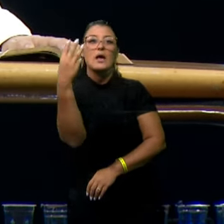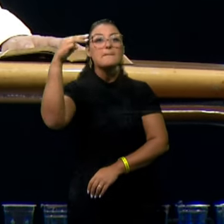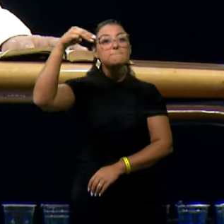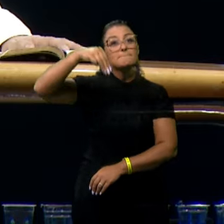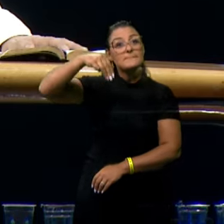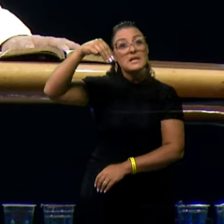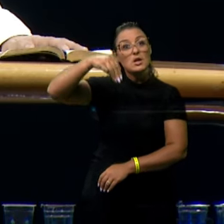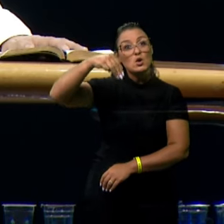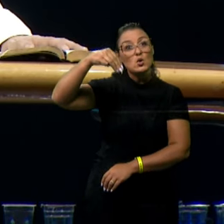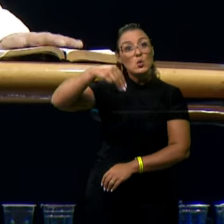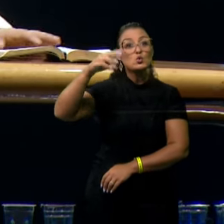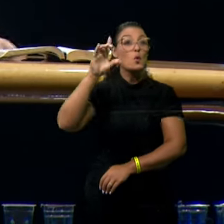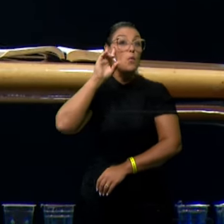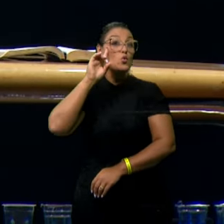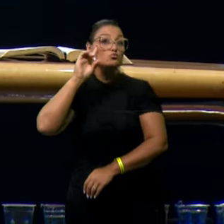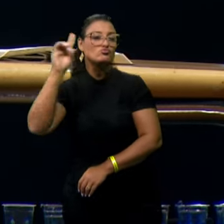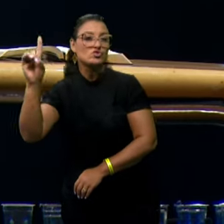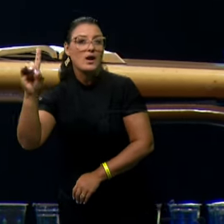tempo